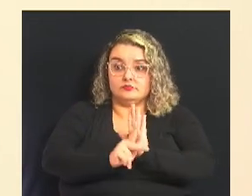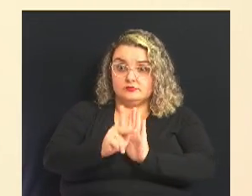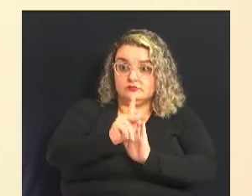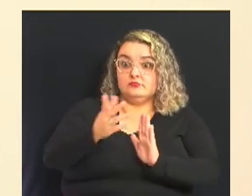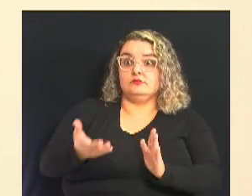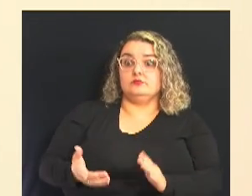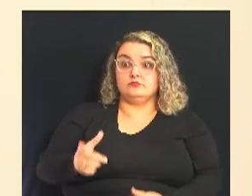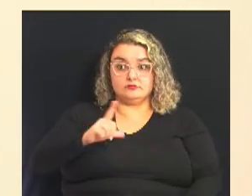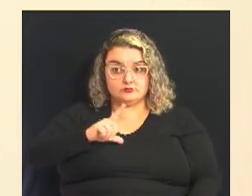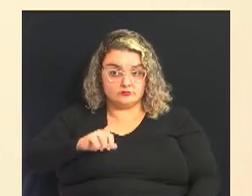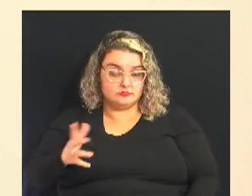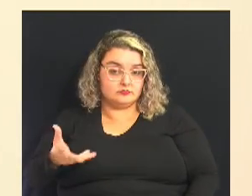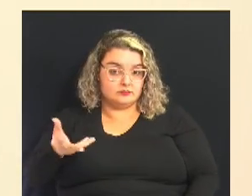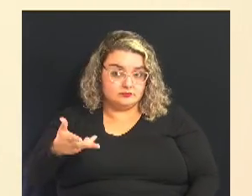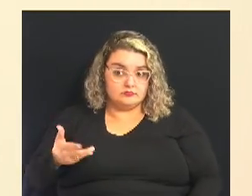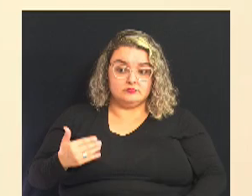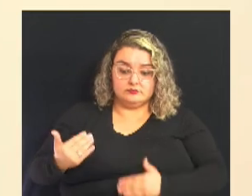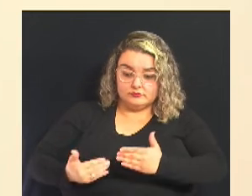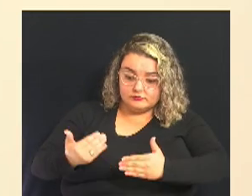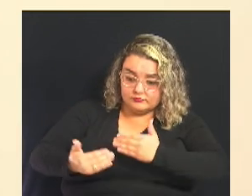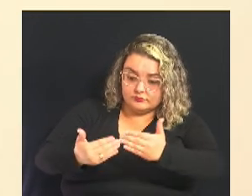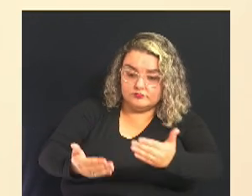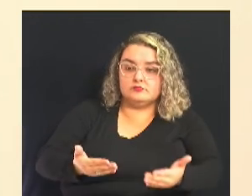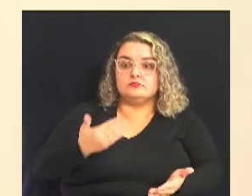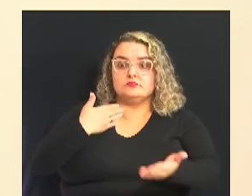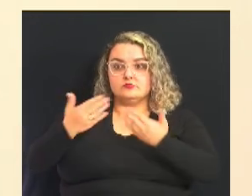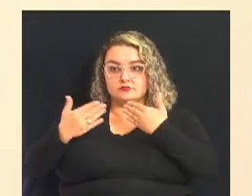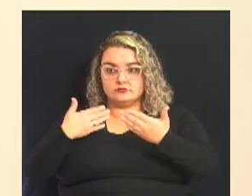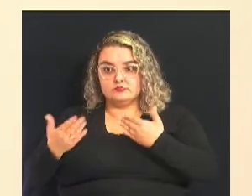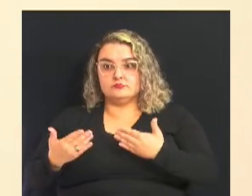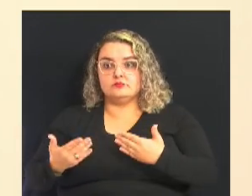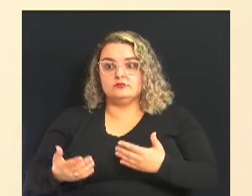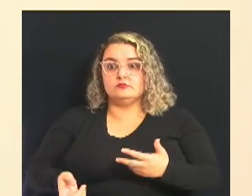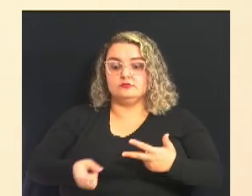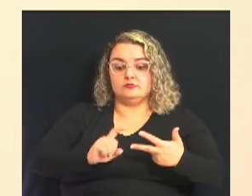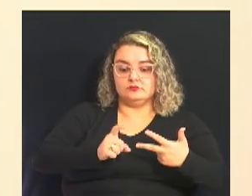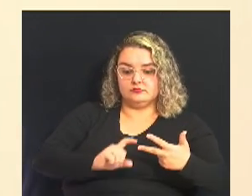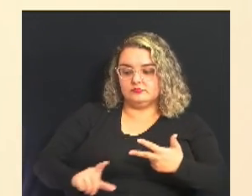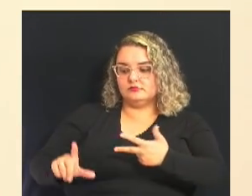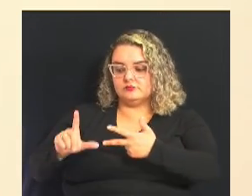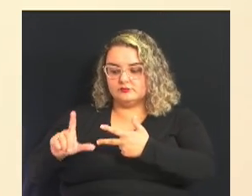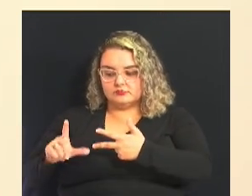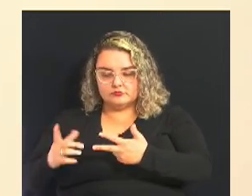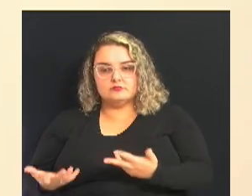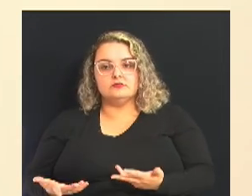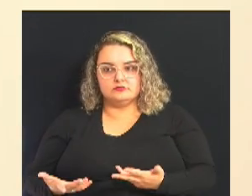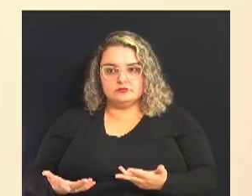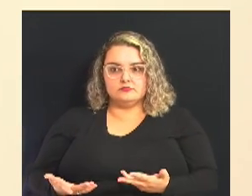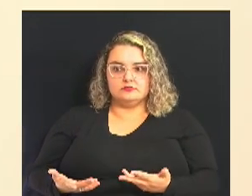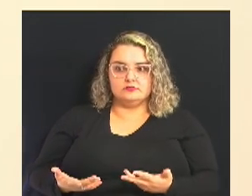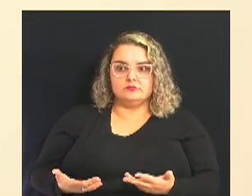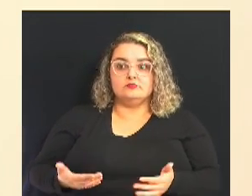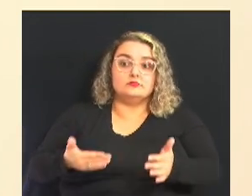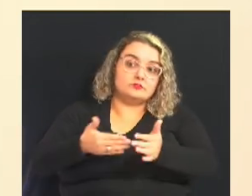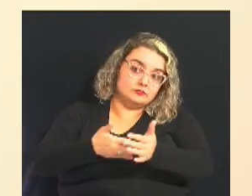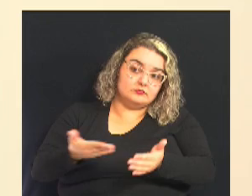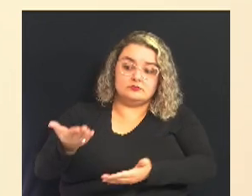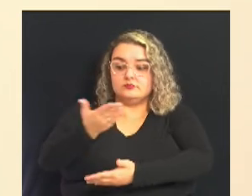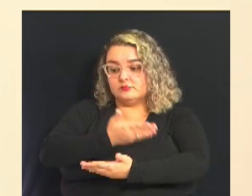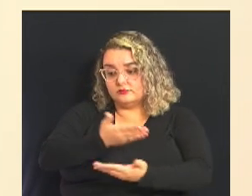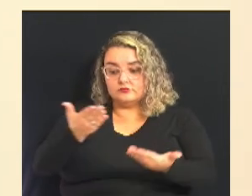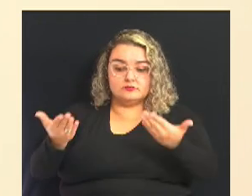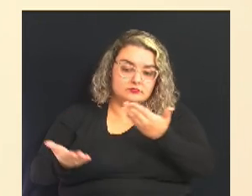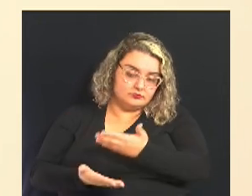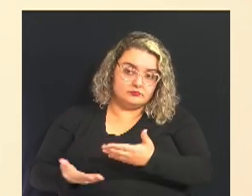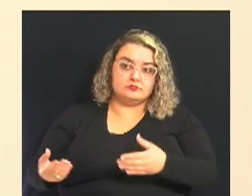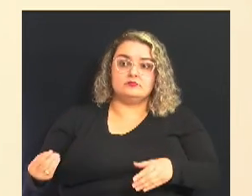tentar agilizar os processos de conversa entre o Executivo e o Legislativo, que até entre eles, na estrutura